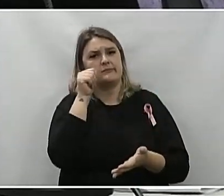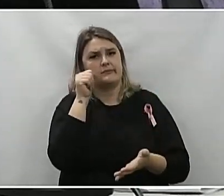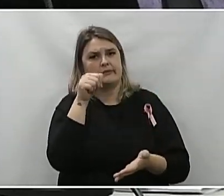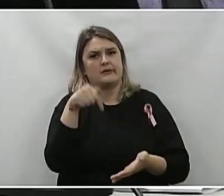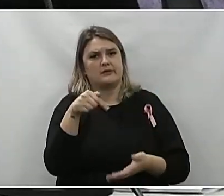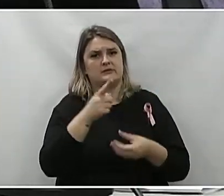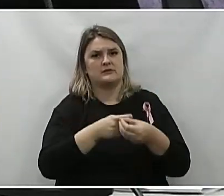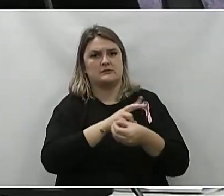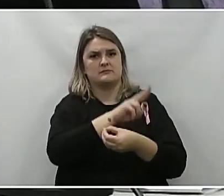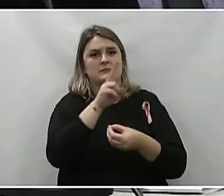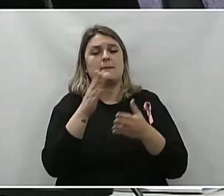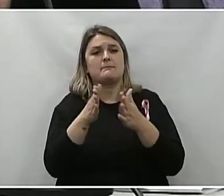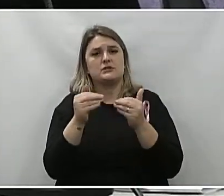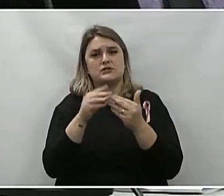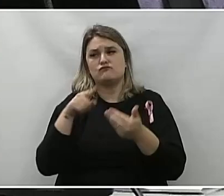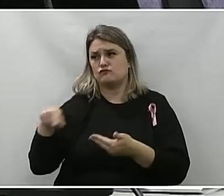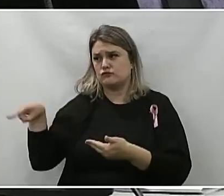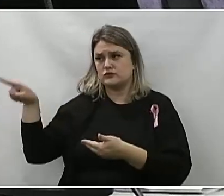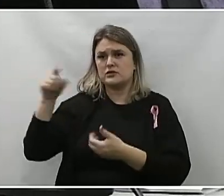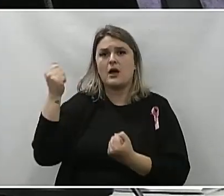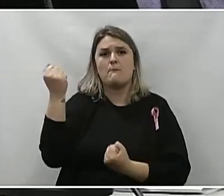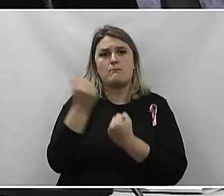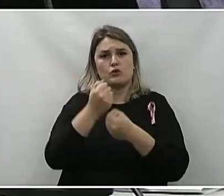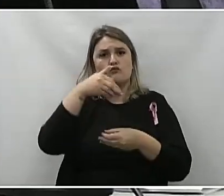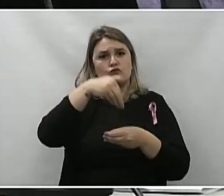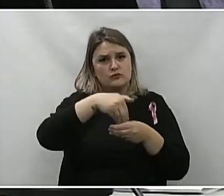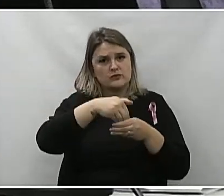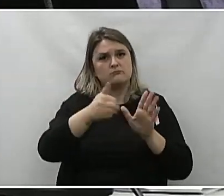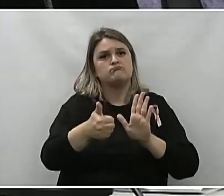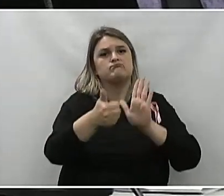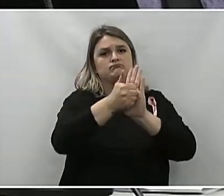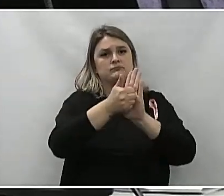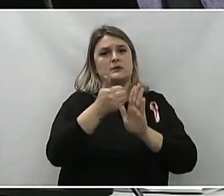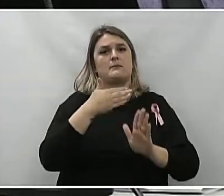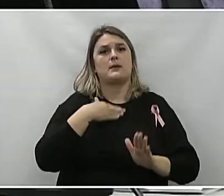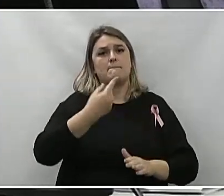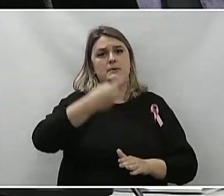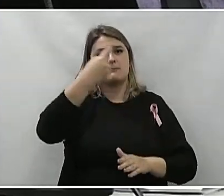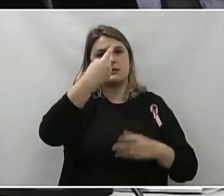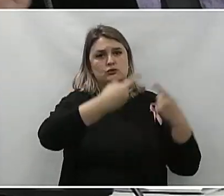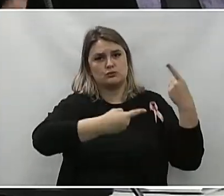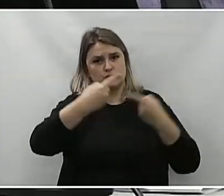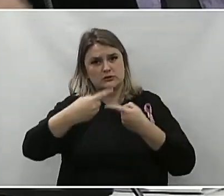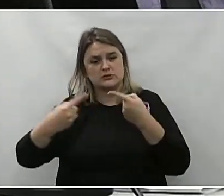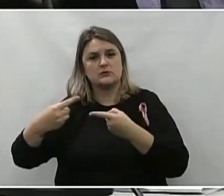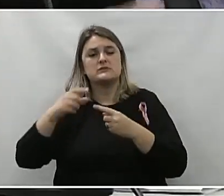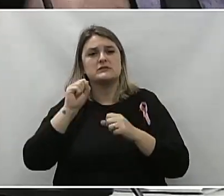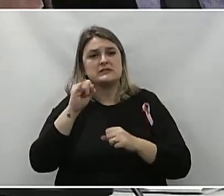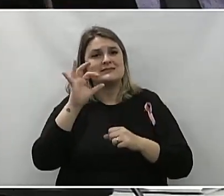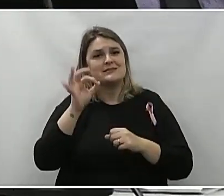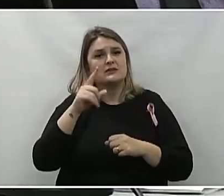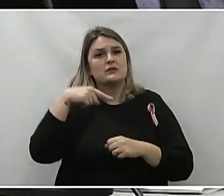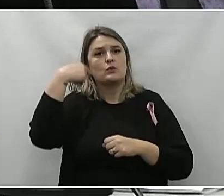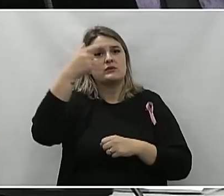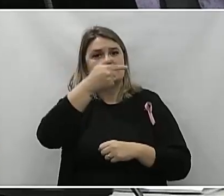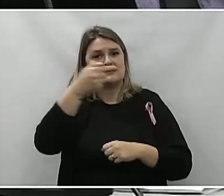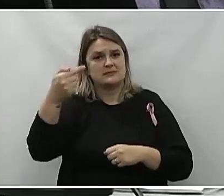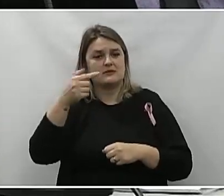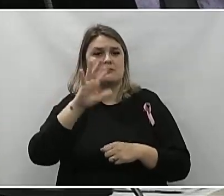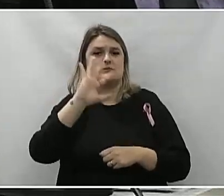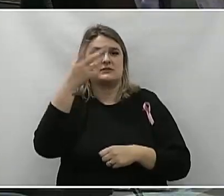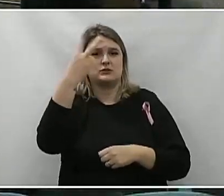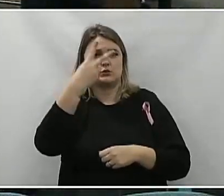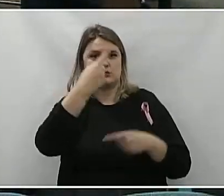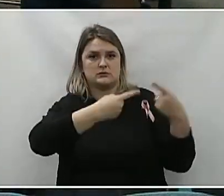em União da Vitória então eu peço que os nobres colegas votem a favor nessa primeira discussão se tudo der certo na semana que vem a segunda